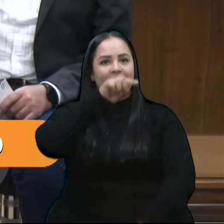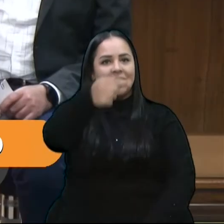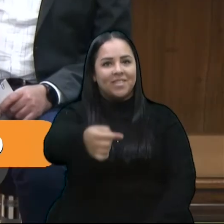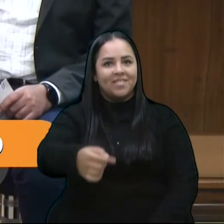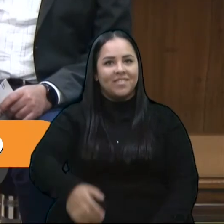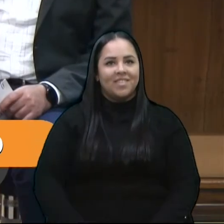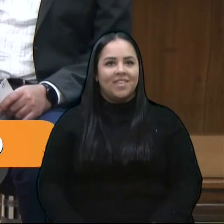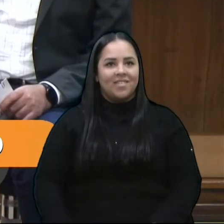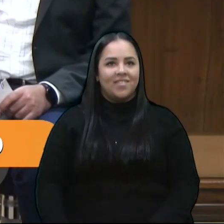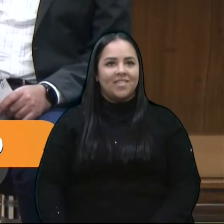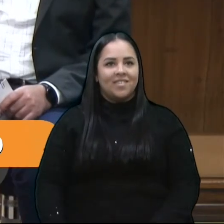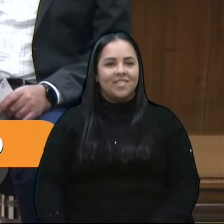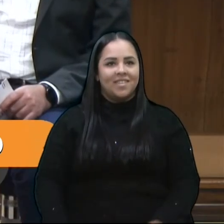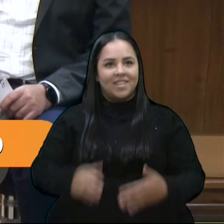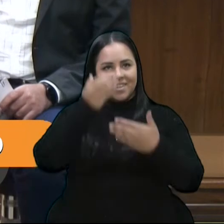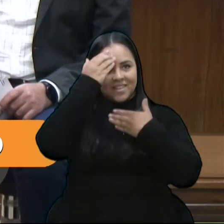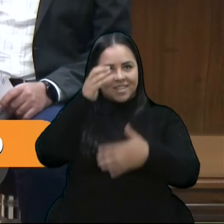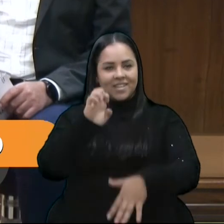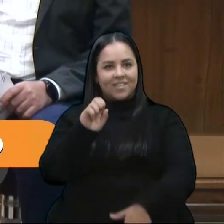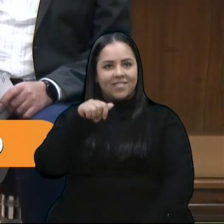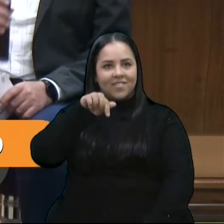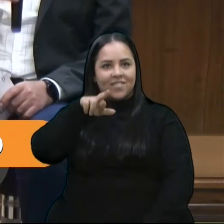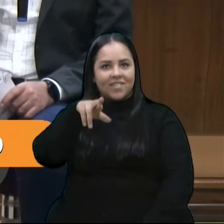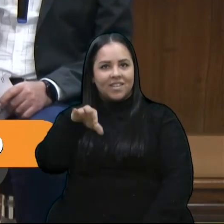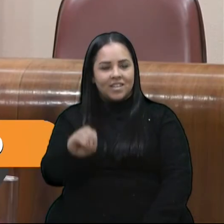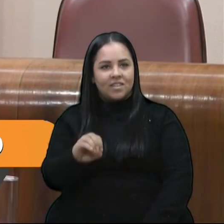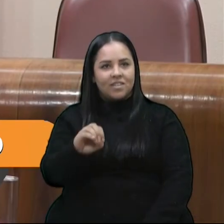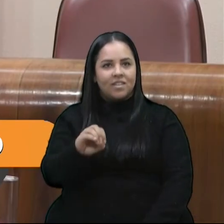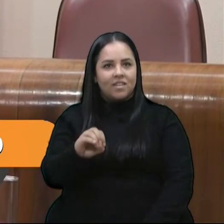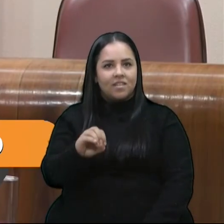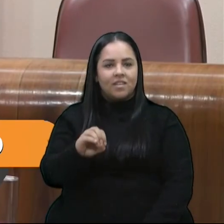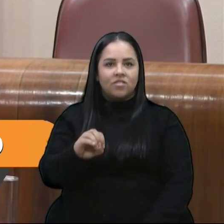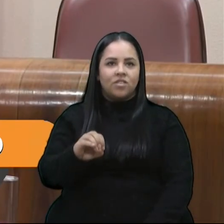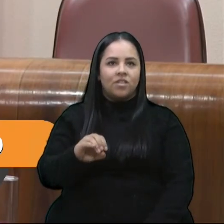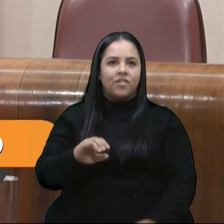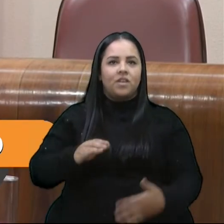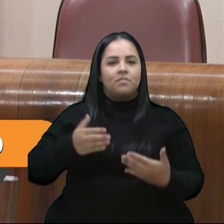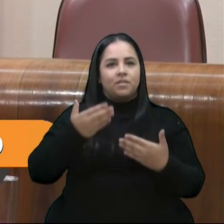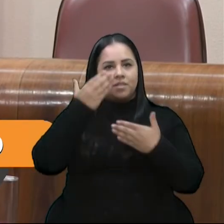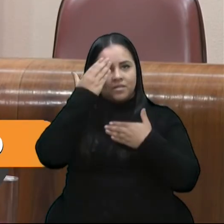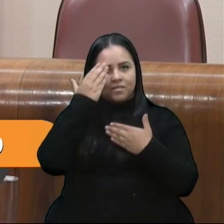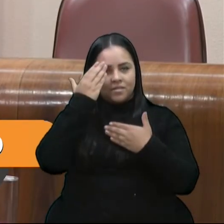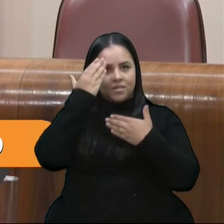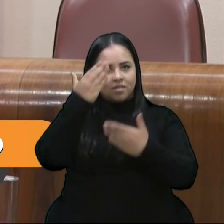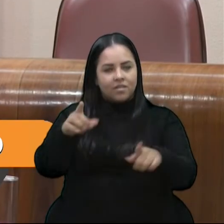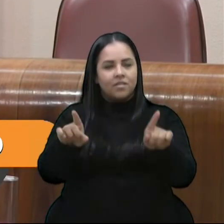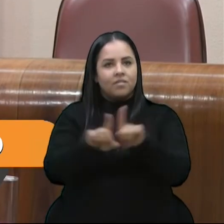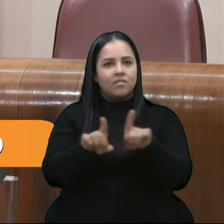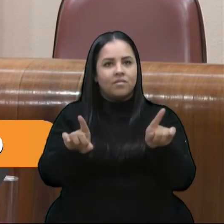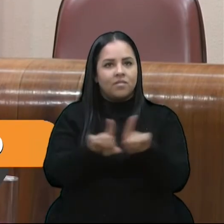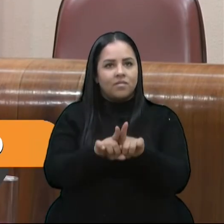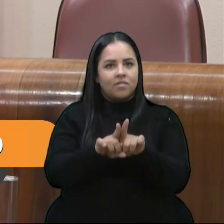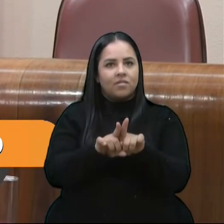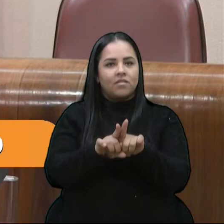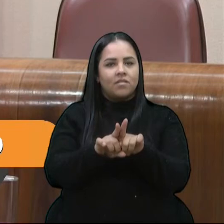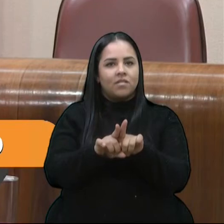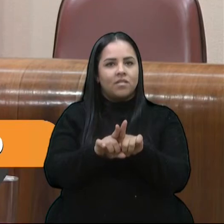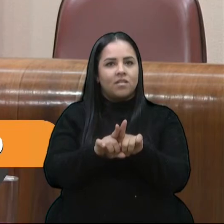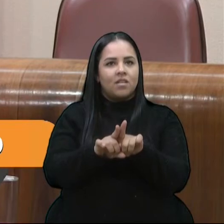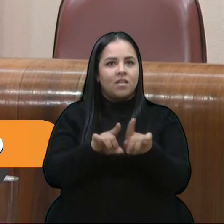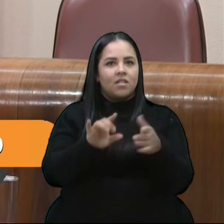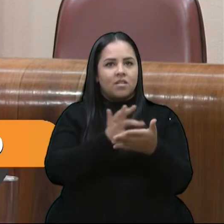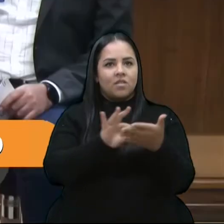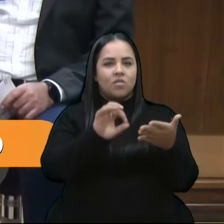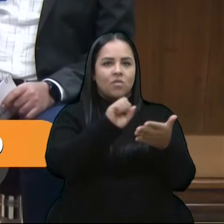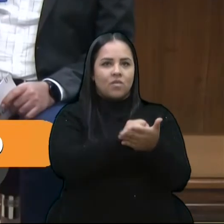Arrivederci. Obrigado, Evandro. Valeu, Evandro. Agradecer também Abraço, a Evandro. escritora e jornalista, nossa patrona da